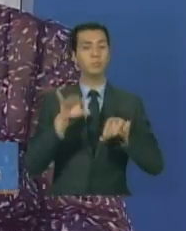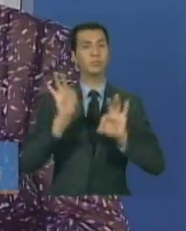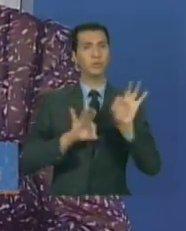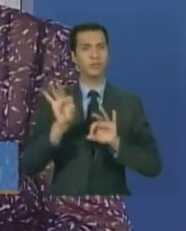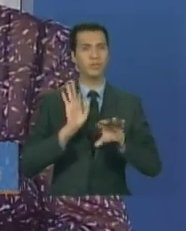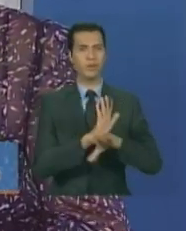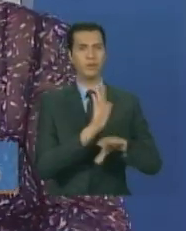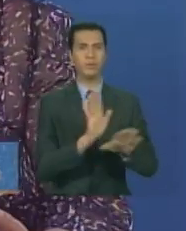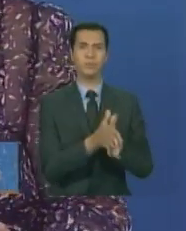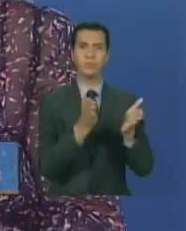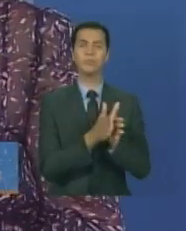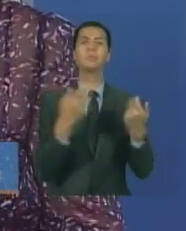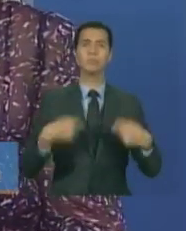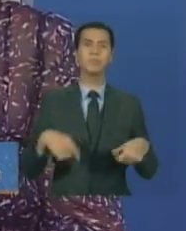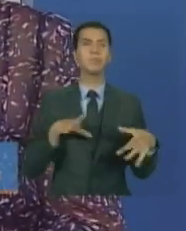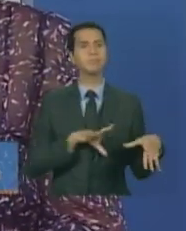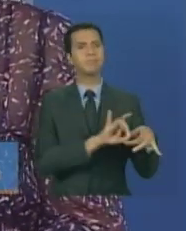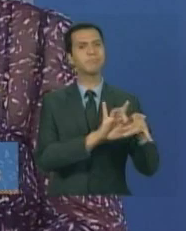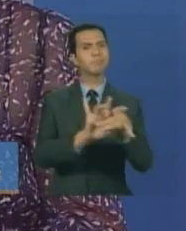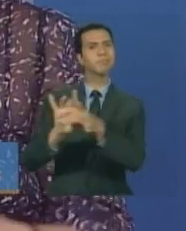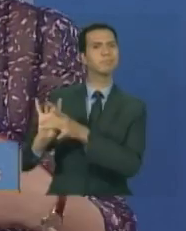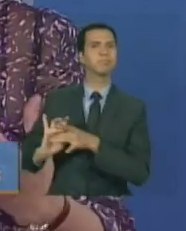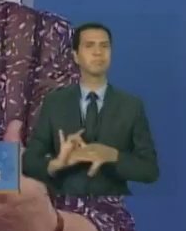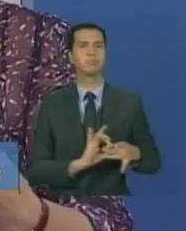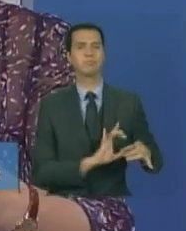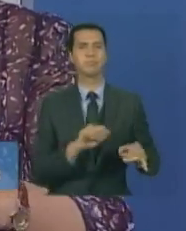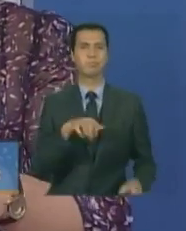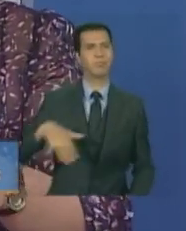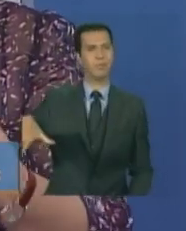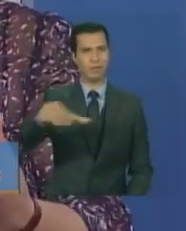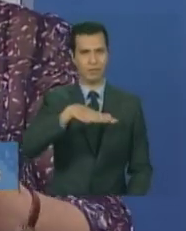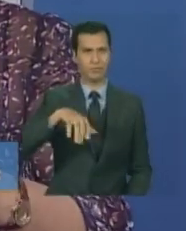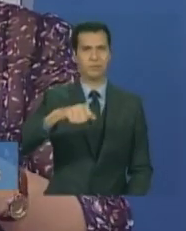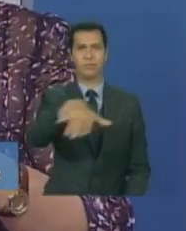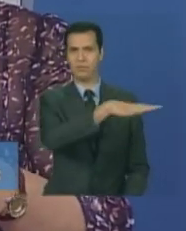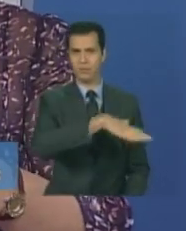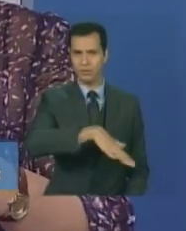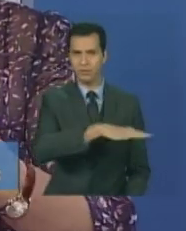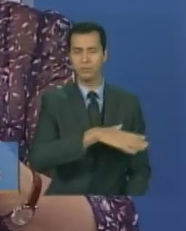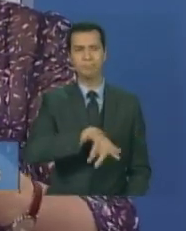das políticas públicas. Nesse sentido, é que